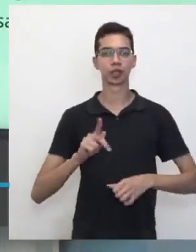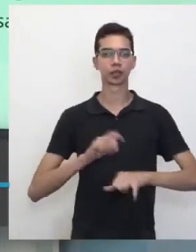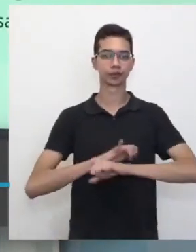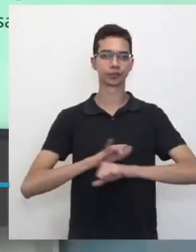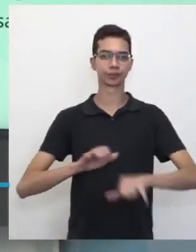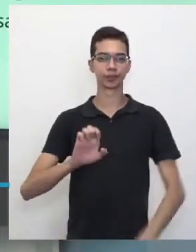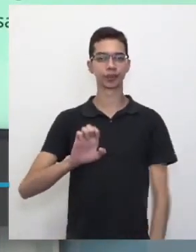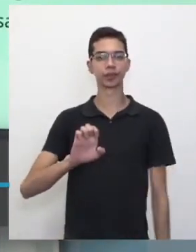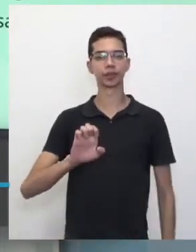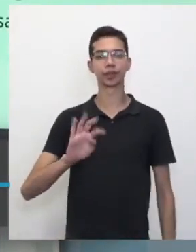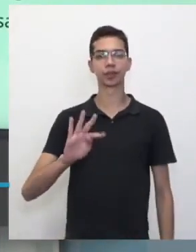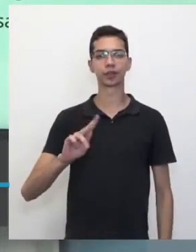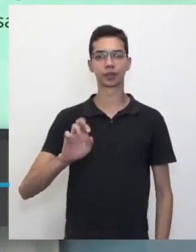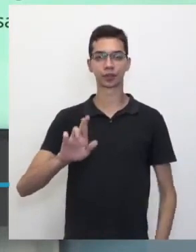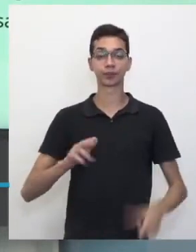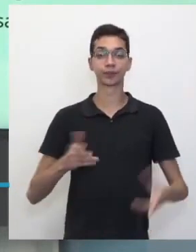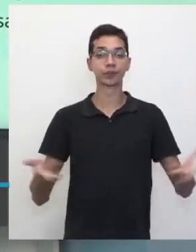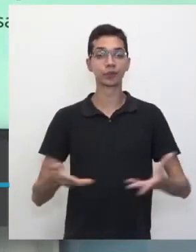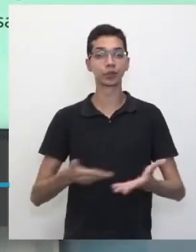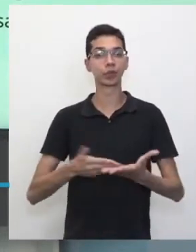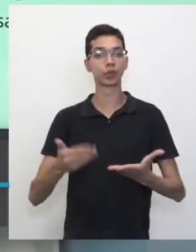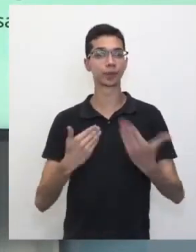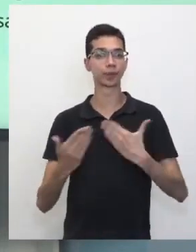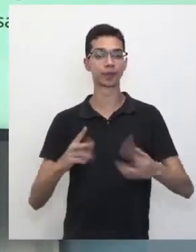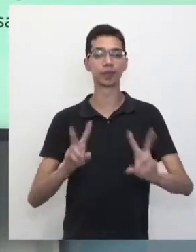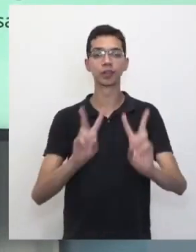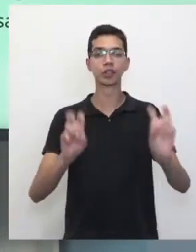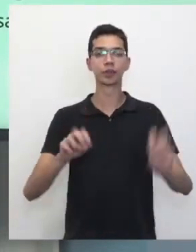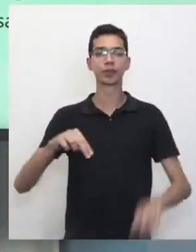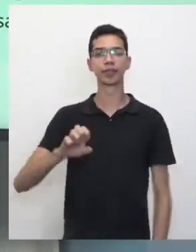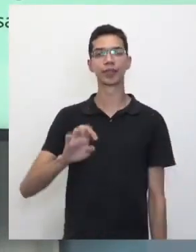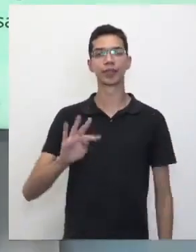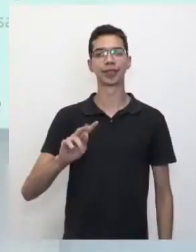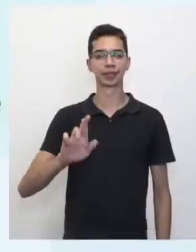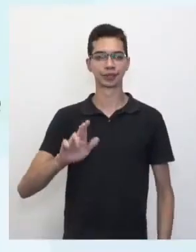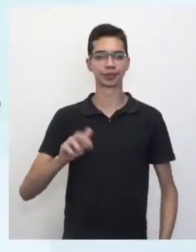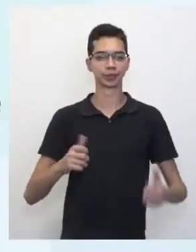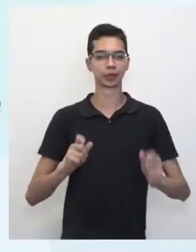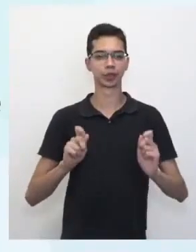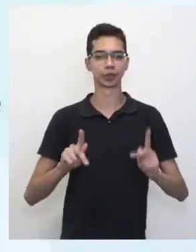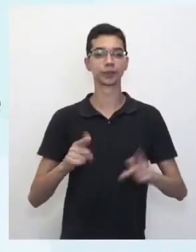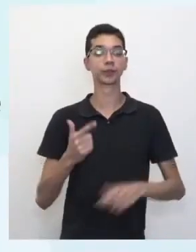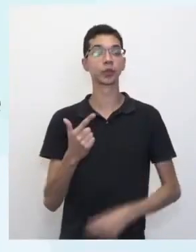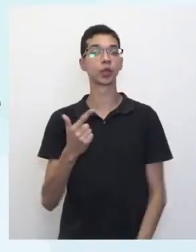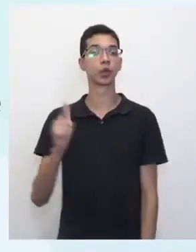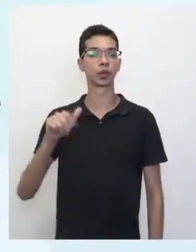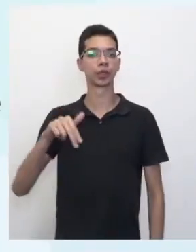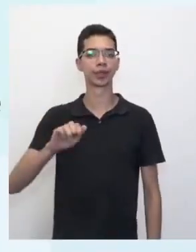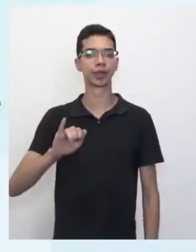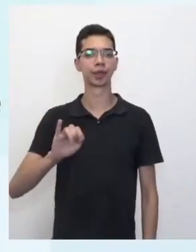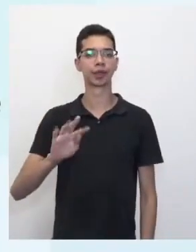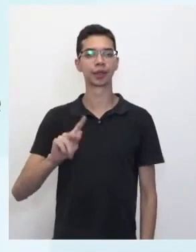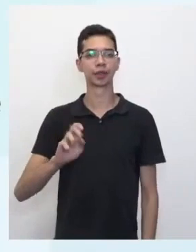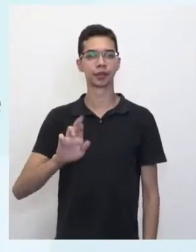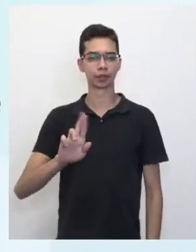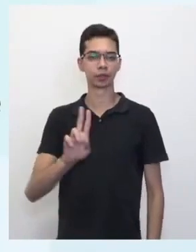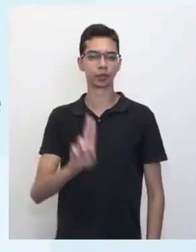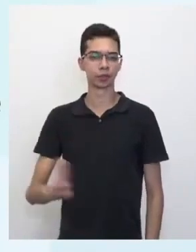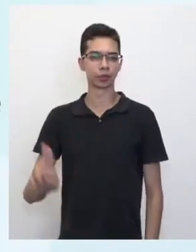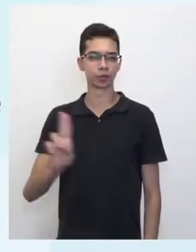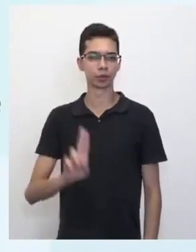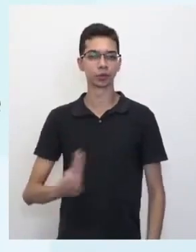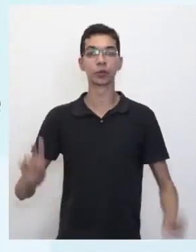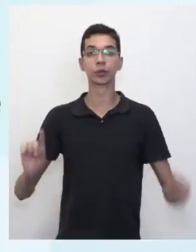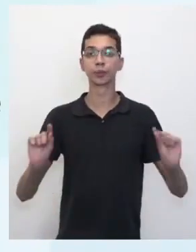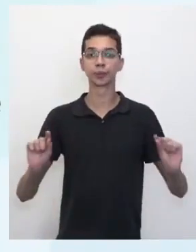vamos conversar agora sobre o neither, né? E aí a gente tem a outra combinação. We use the word neither